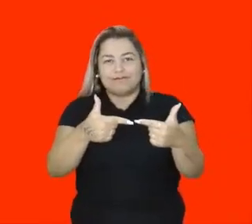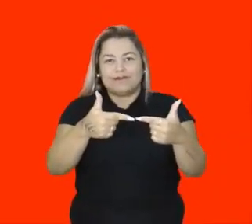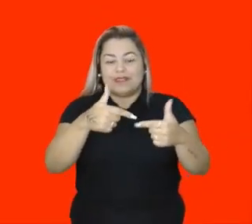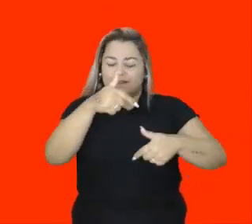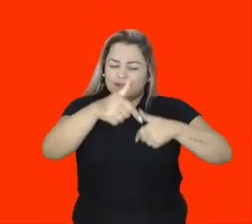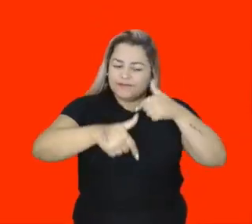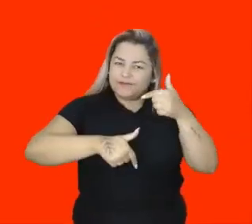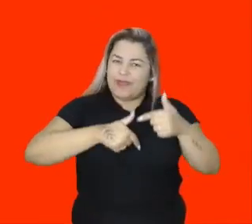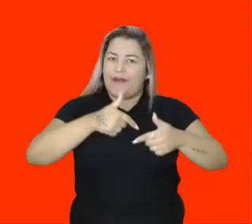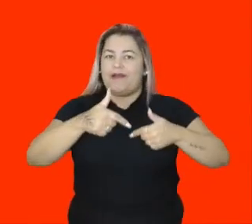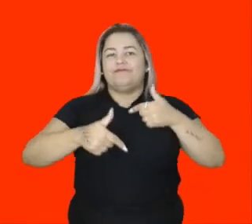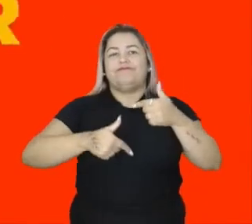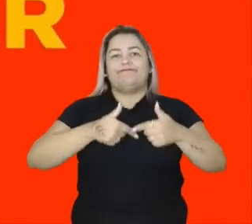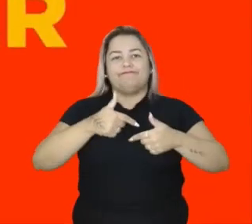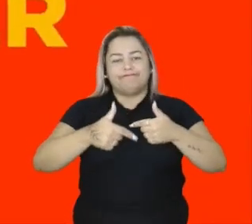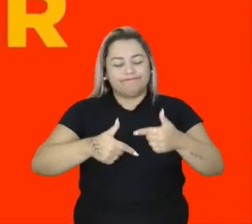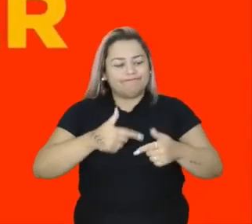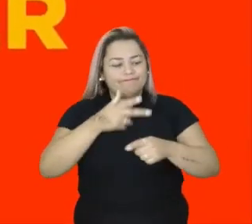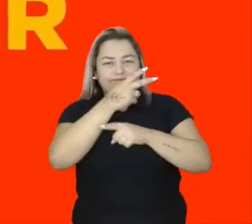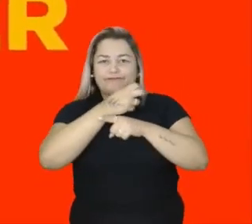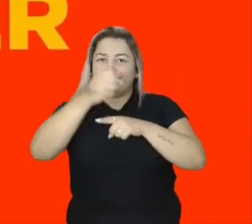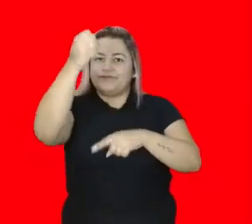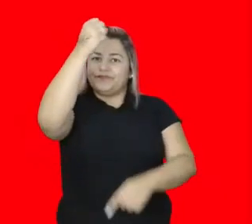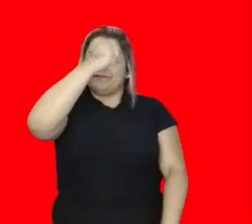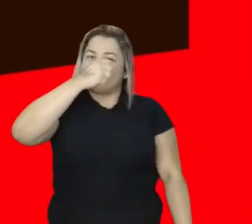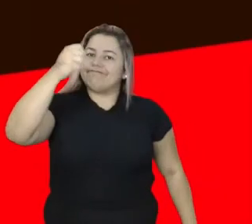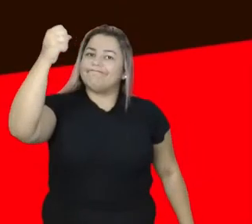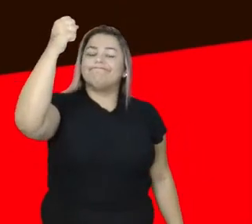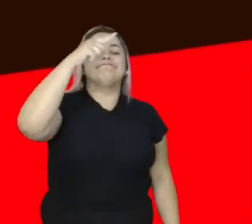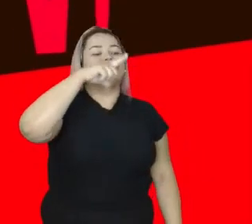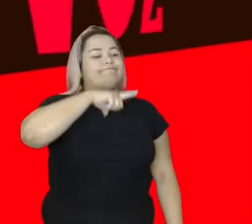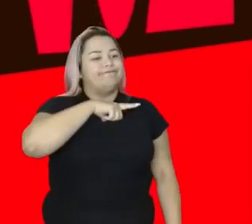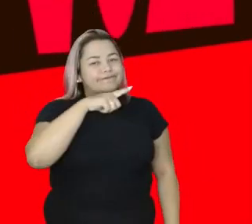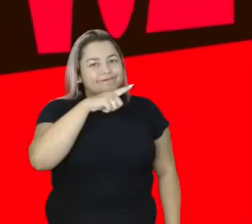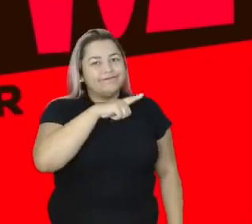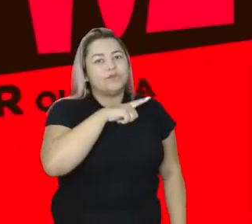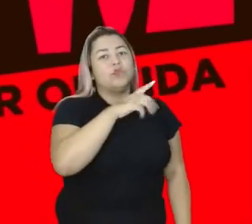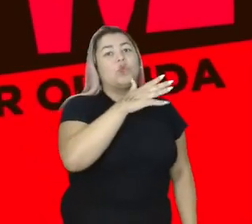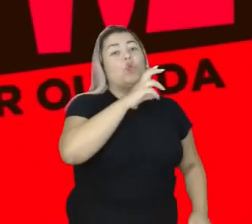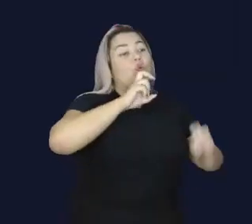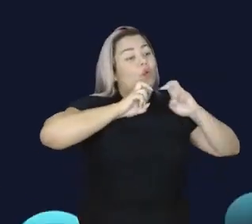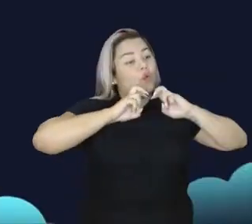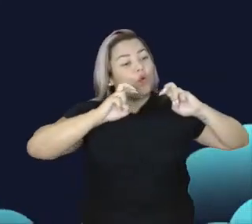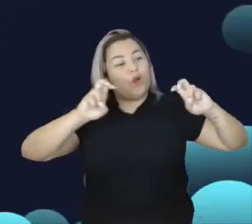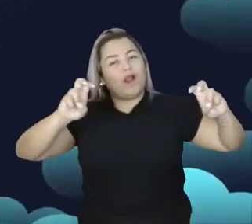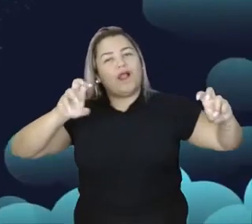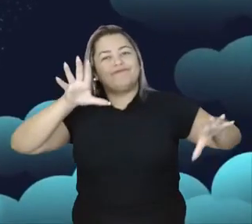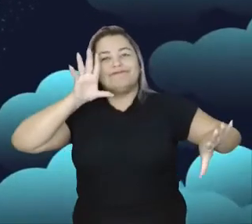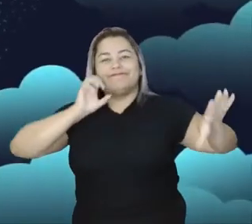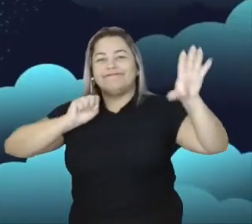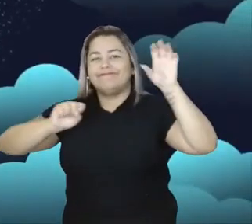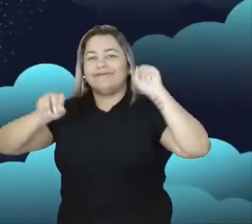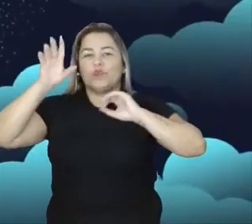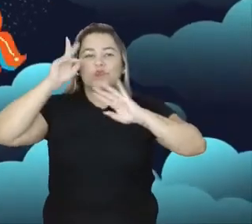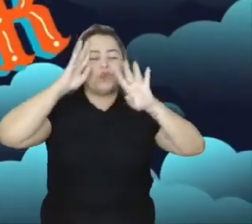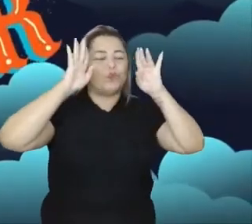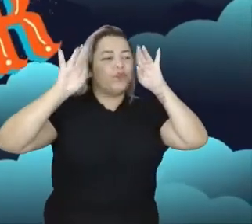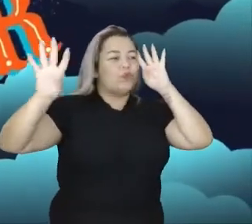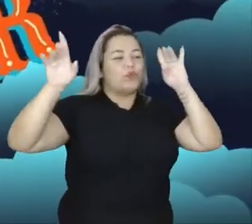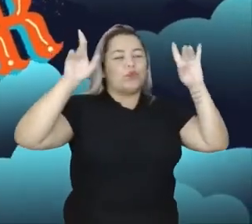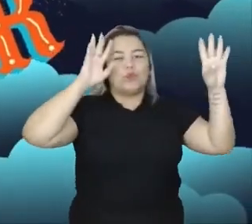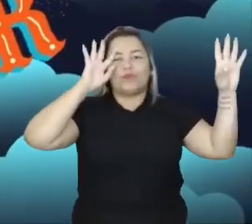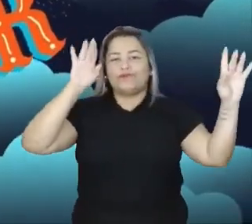Batalhando pra vencer Tenho voz pra ser ouvida Tenho